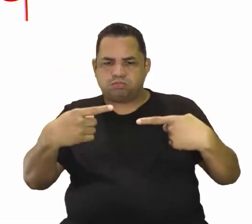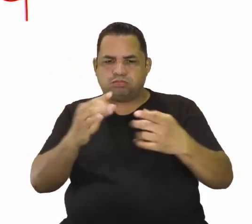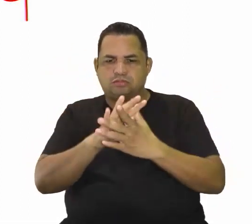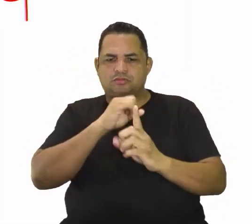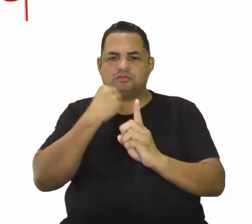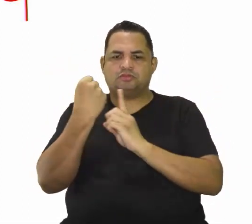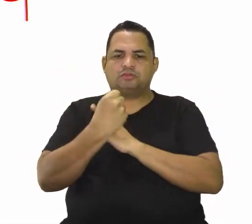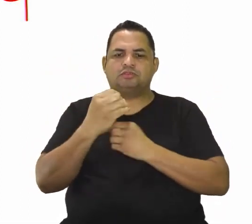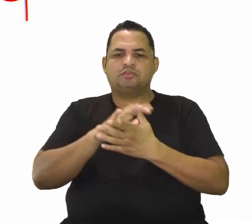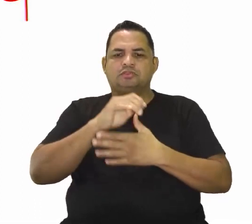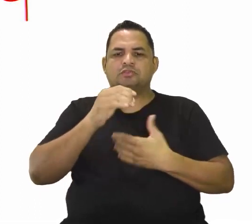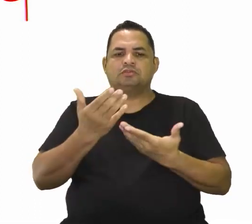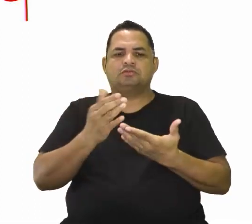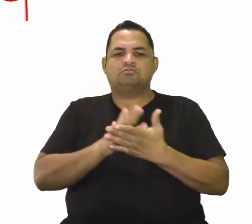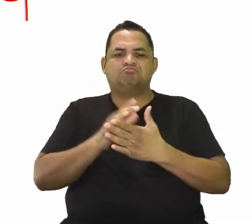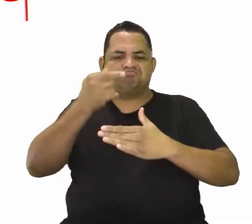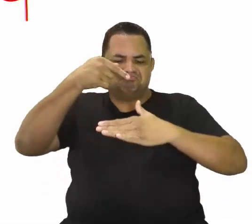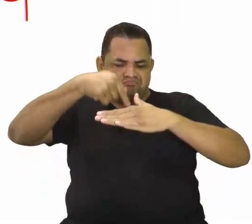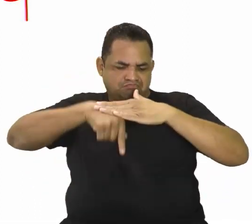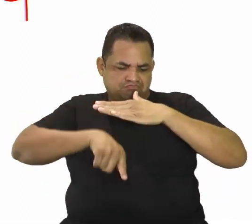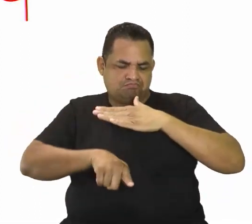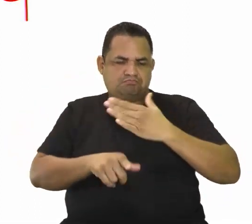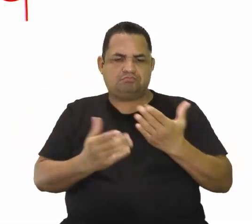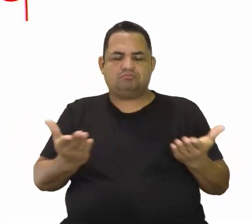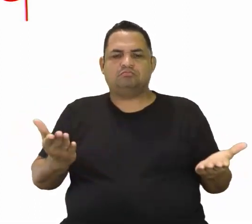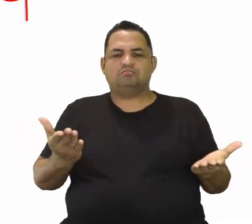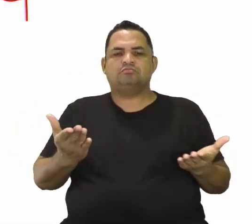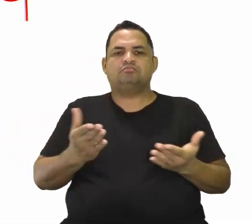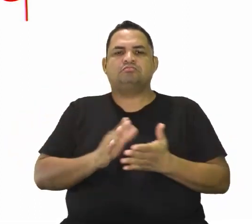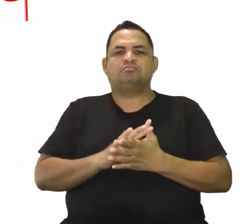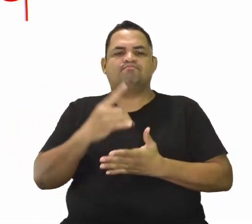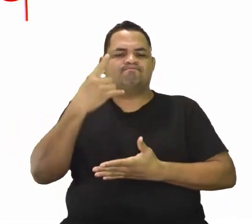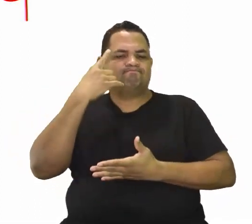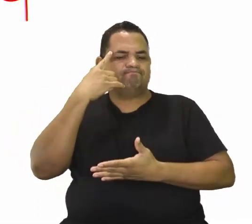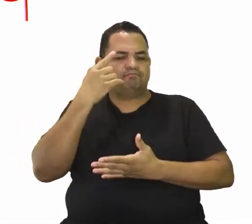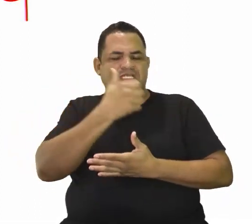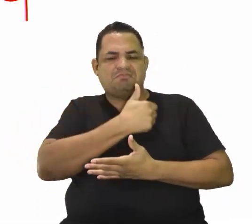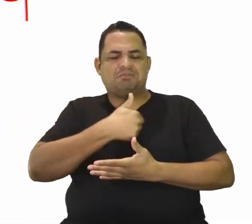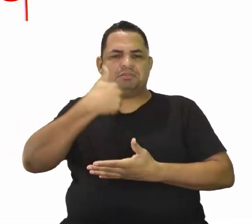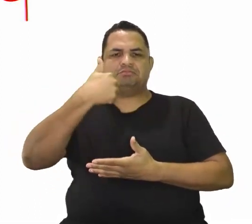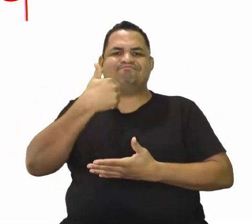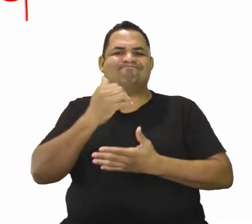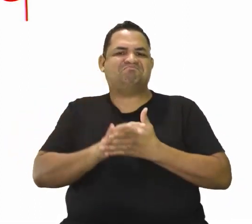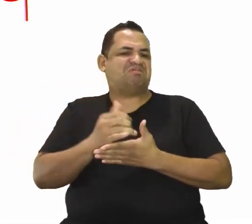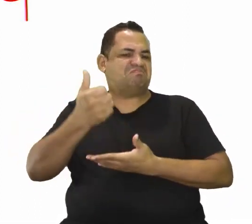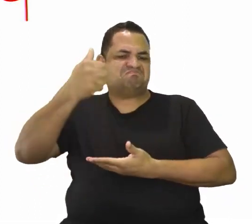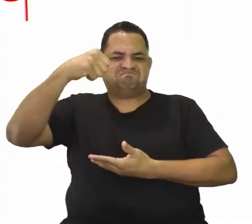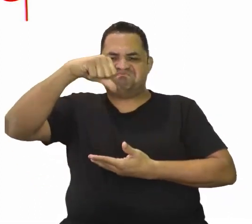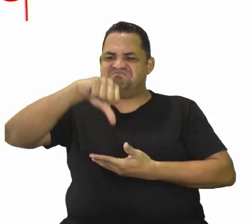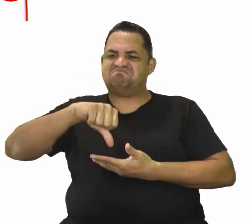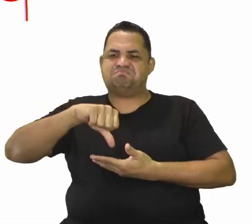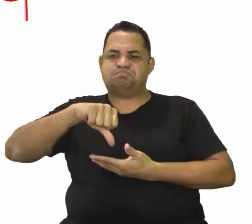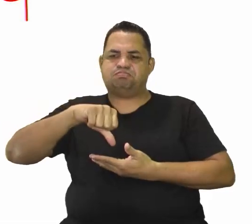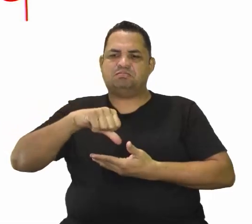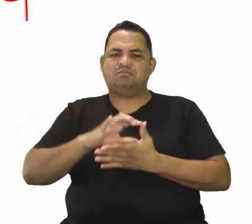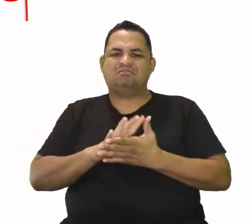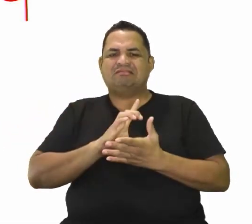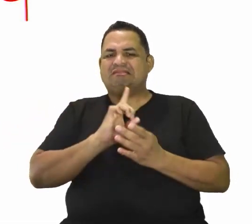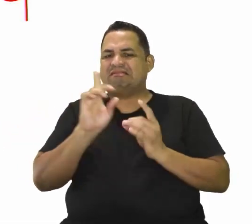vez mais profundos. Ou seja, pensava que ia melhorar, estava piorando